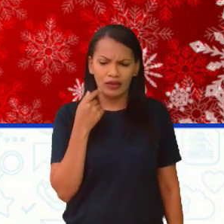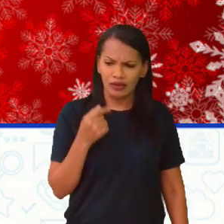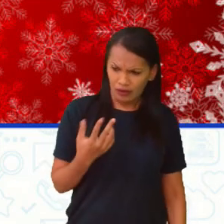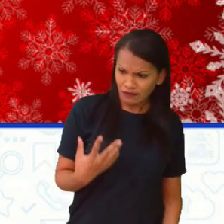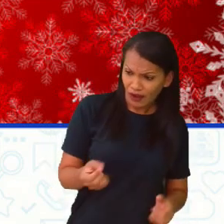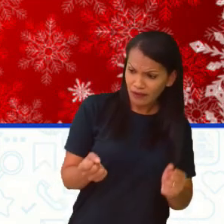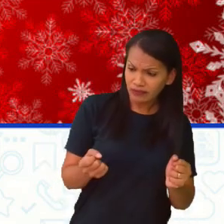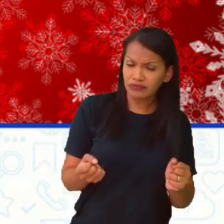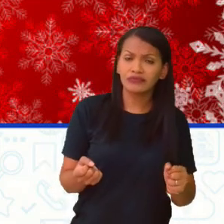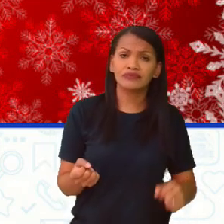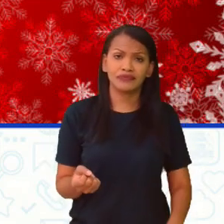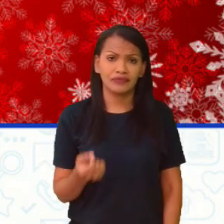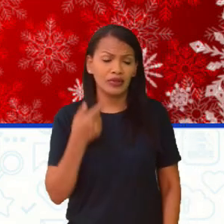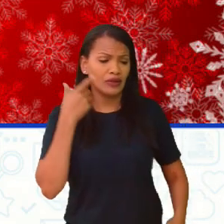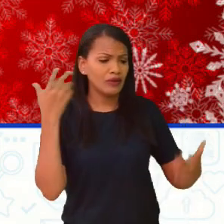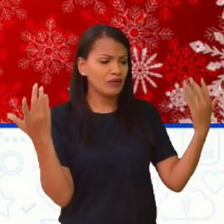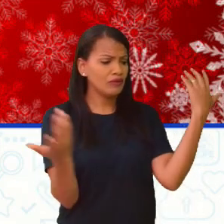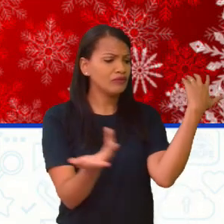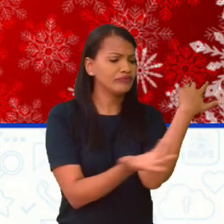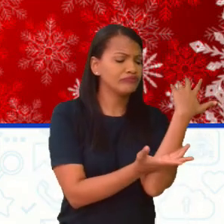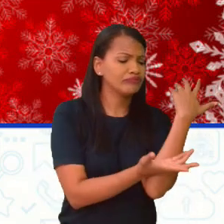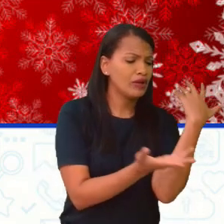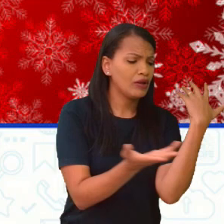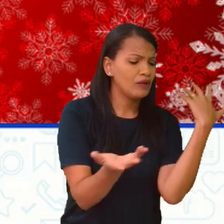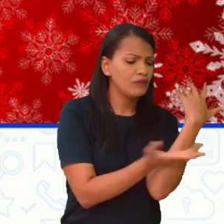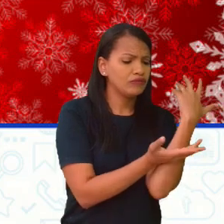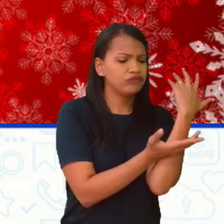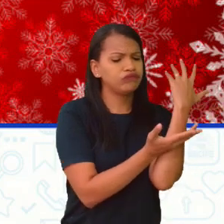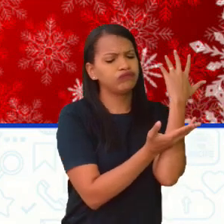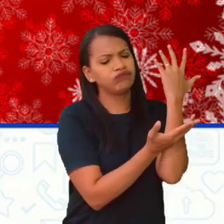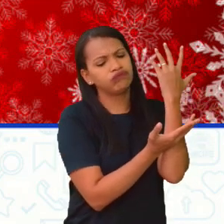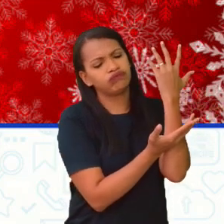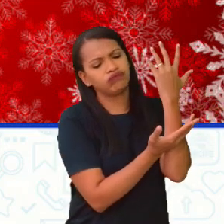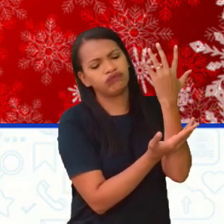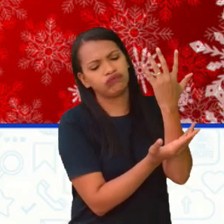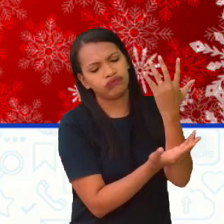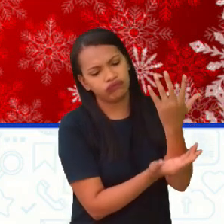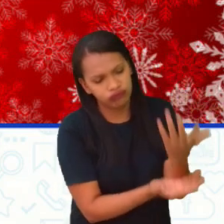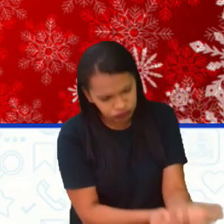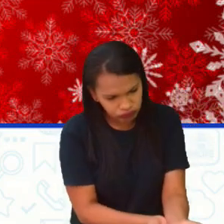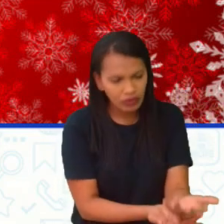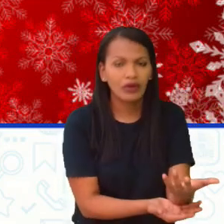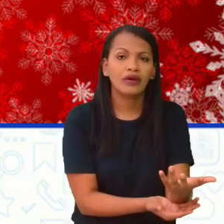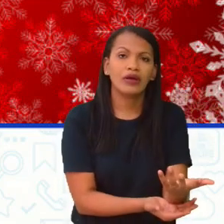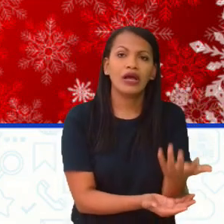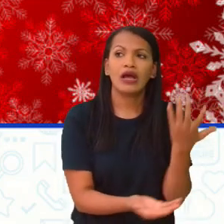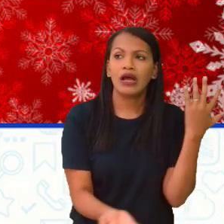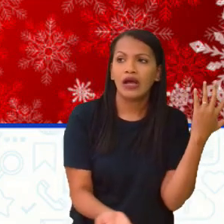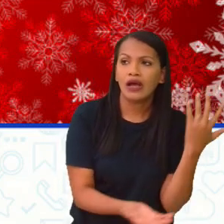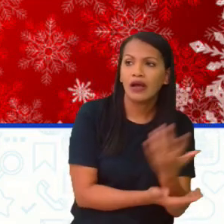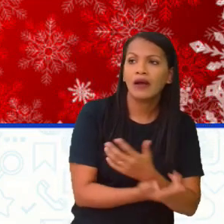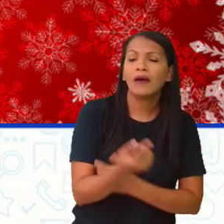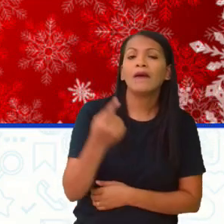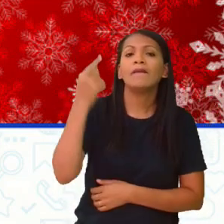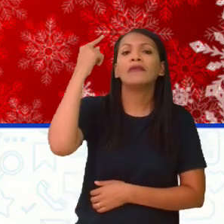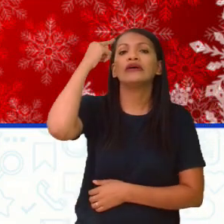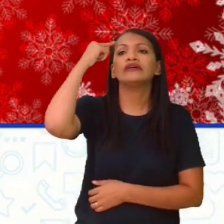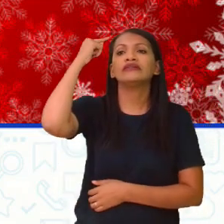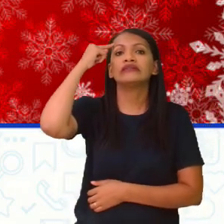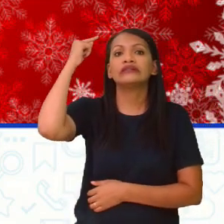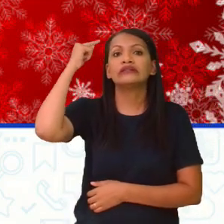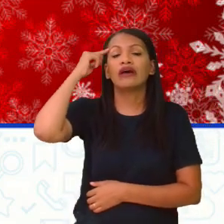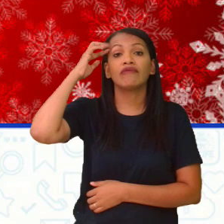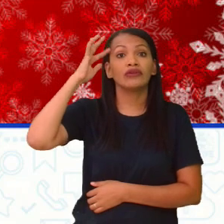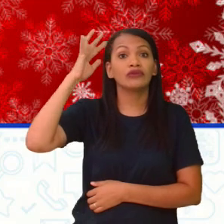vamos, corte-a. E assim o fizeram. A árvore pensava que estava prestes a realizar seu